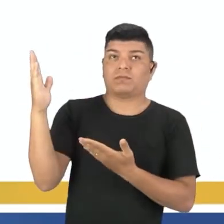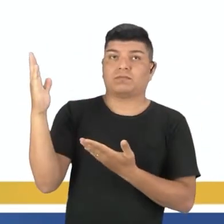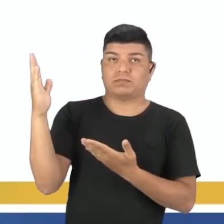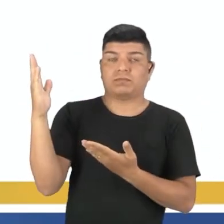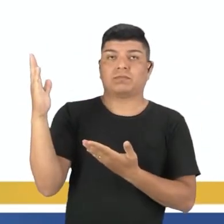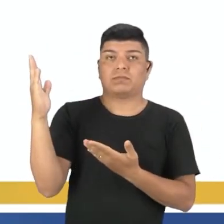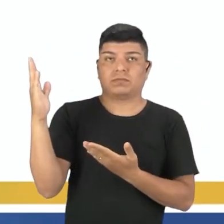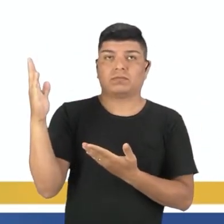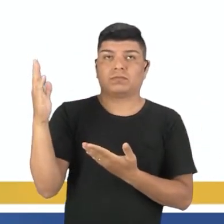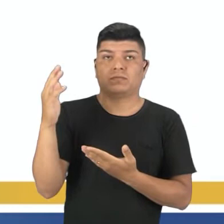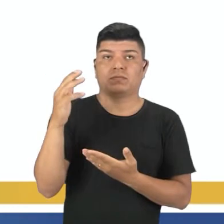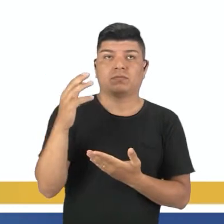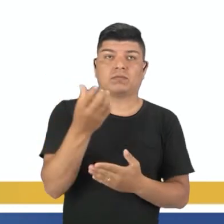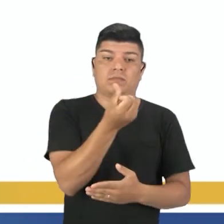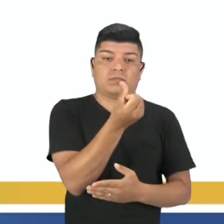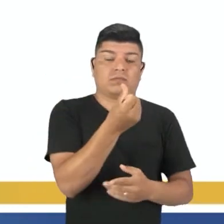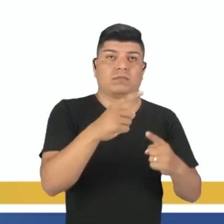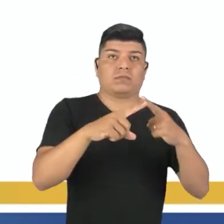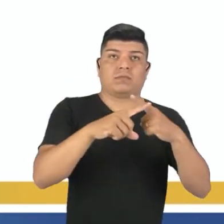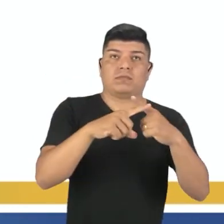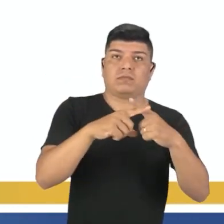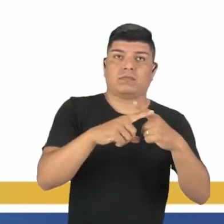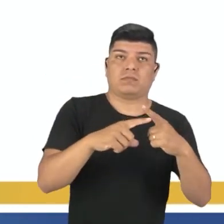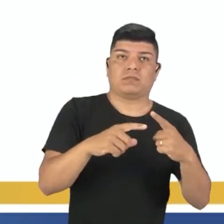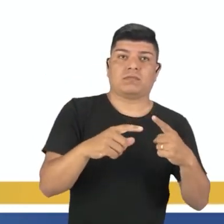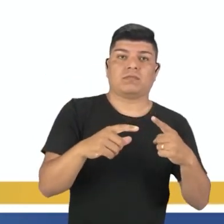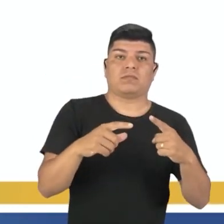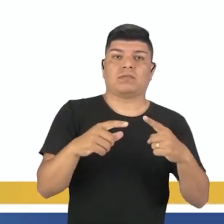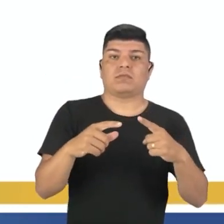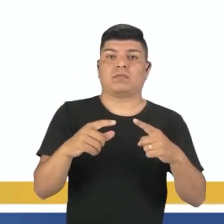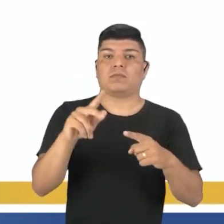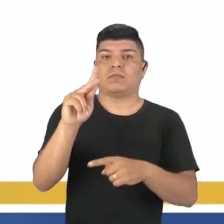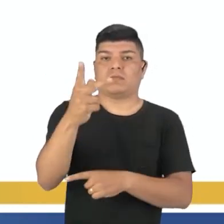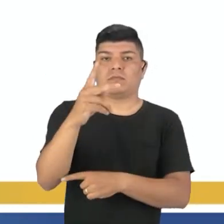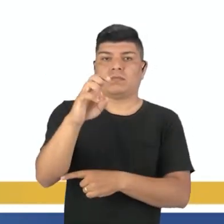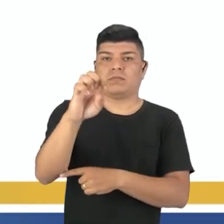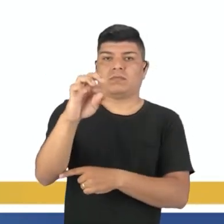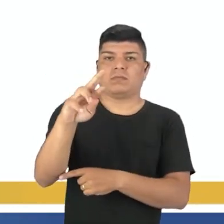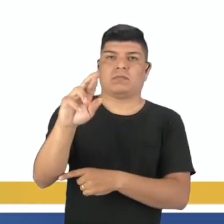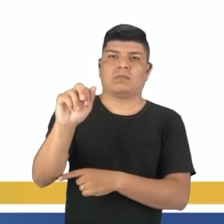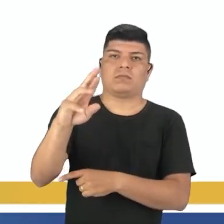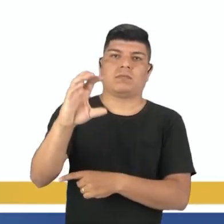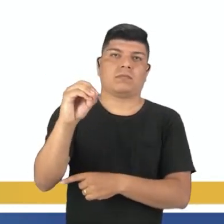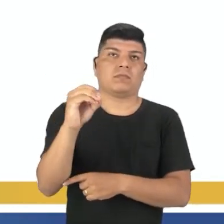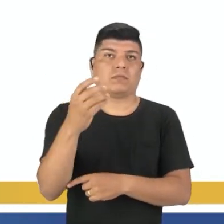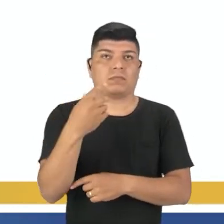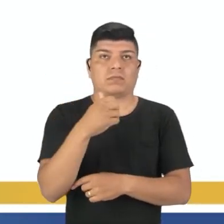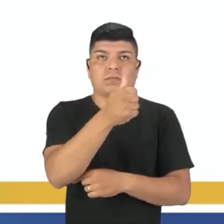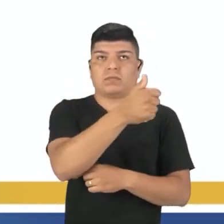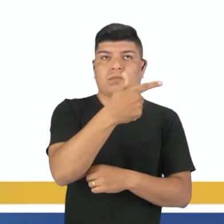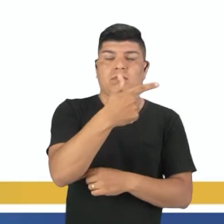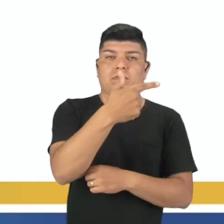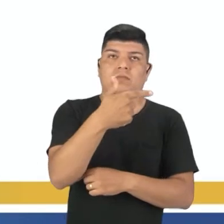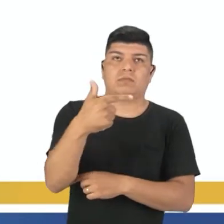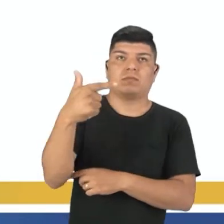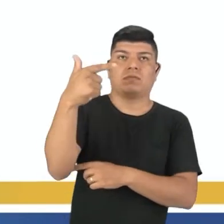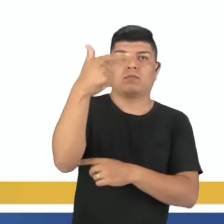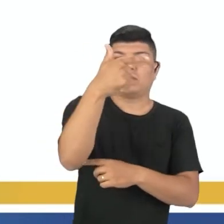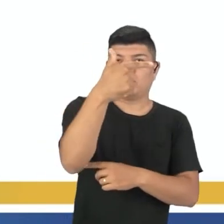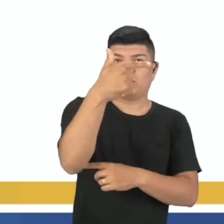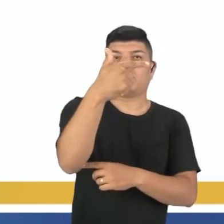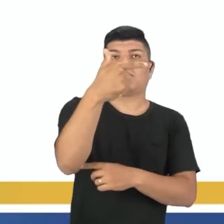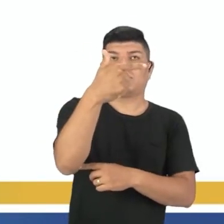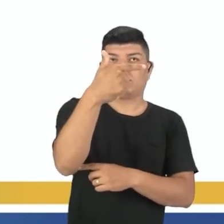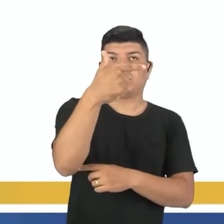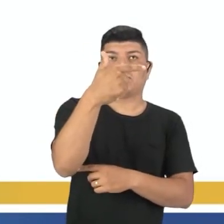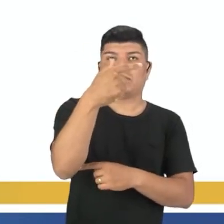hexágono, vai ser dado por 6 vezes a área de um triângulo equilátero aí, né, que é dado por 12 ao quadrado, ou seja, lado